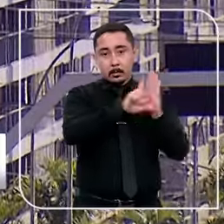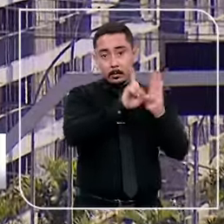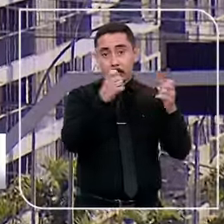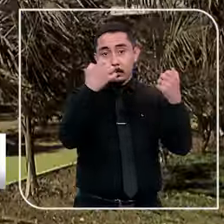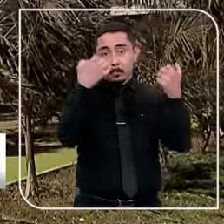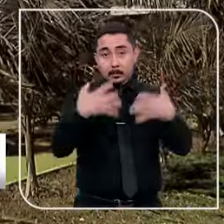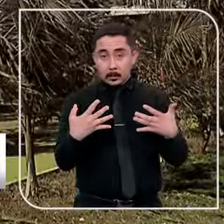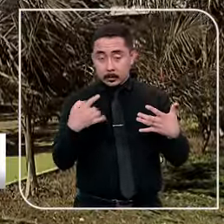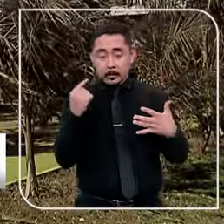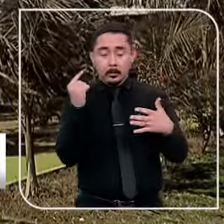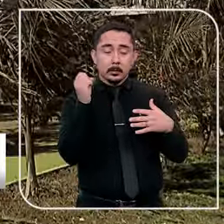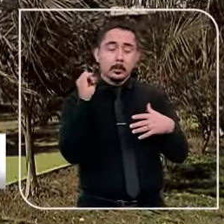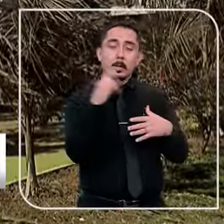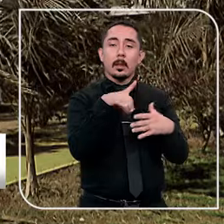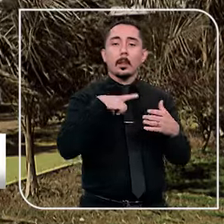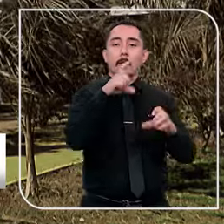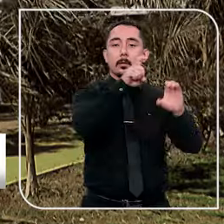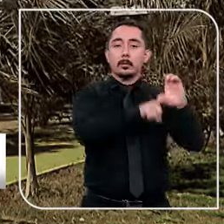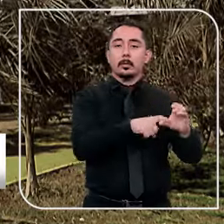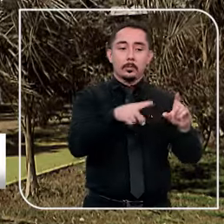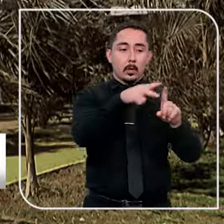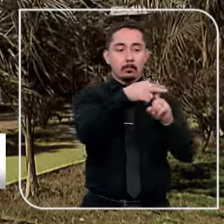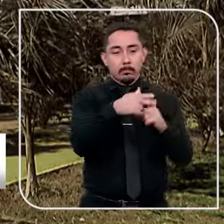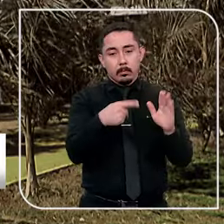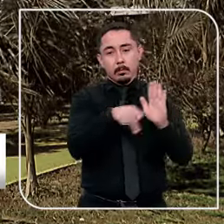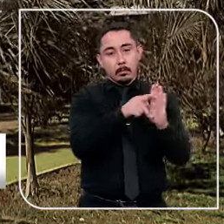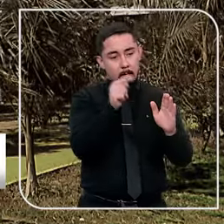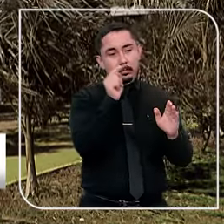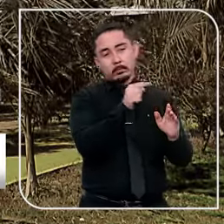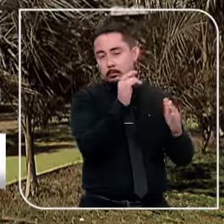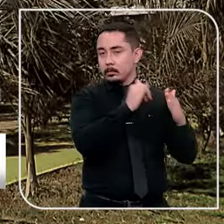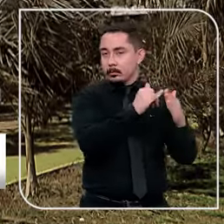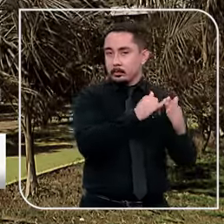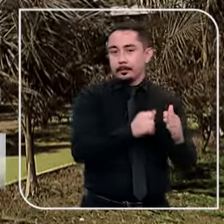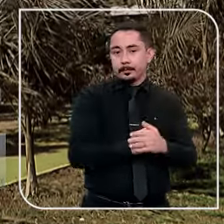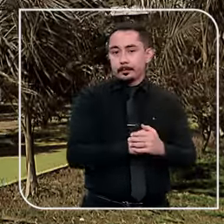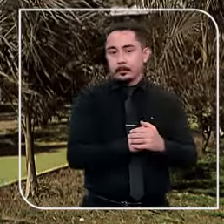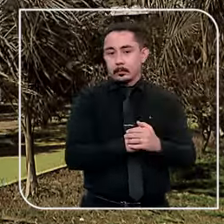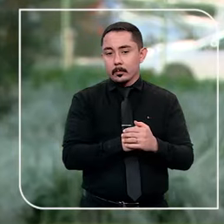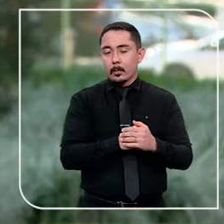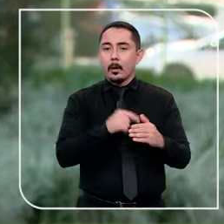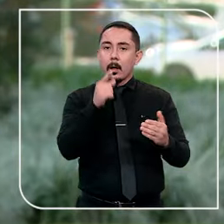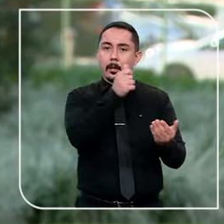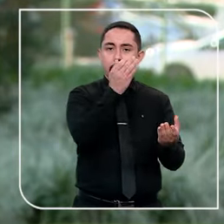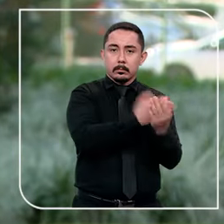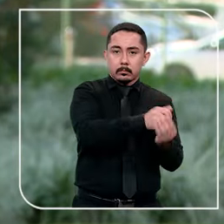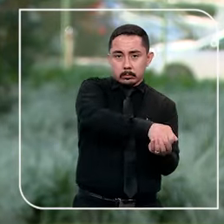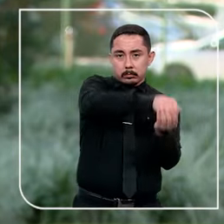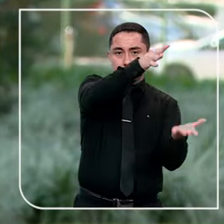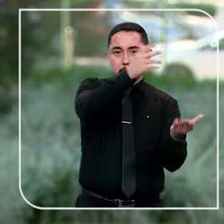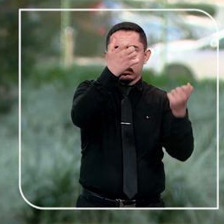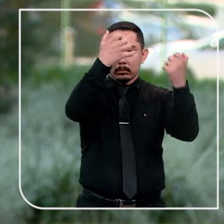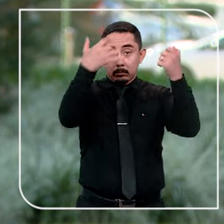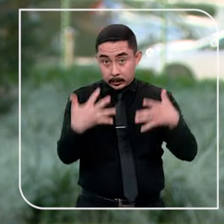legislação é aplicável em caso de dívida contraída para a reforma do próprio imóvel de acordo com os autos foi ajuizada ação de